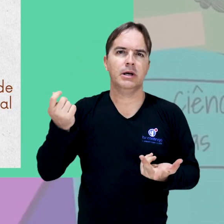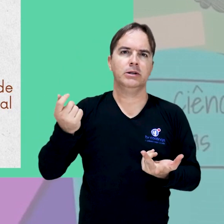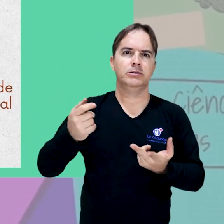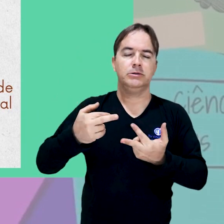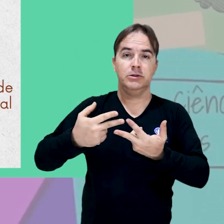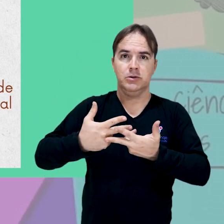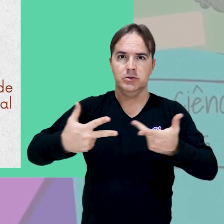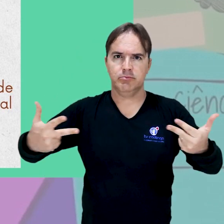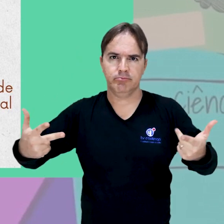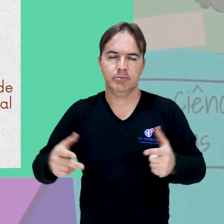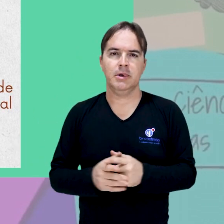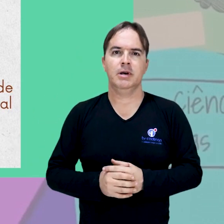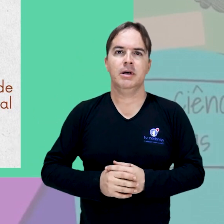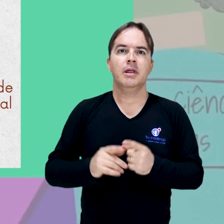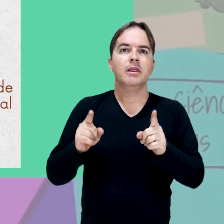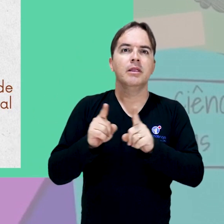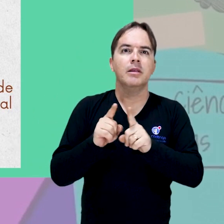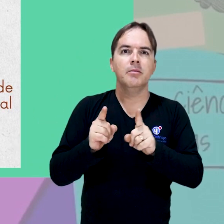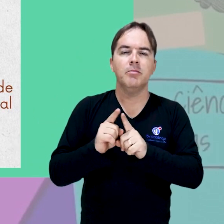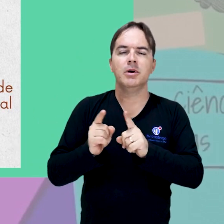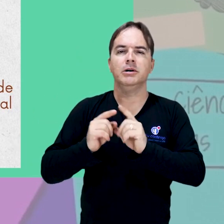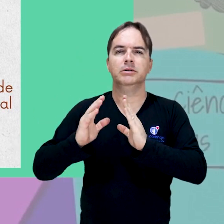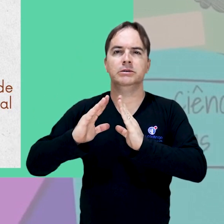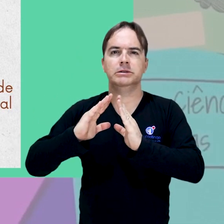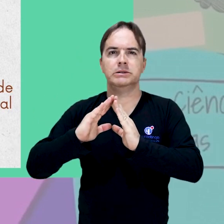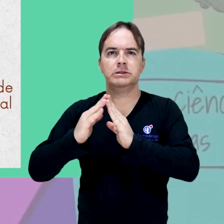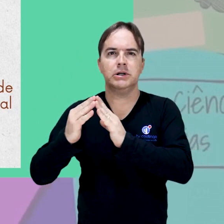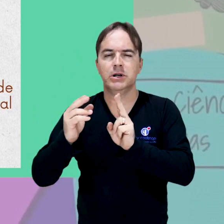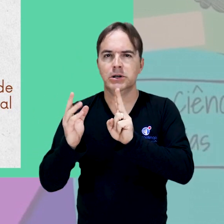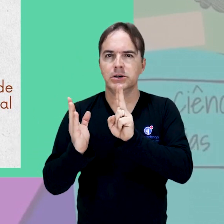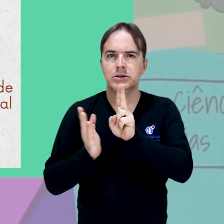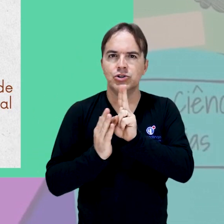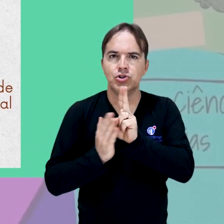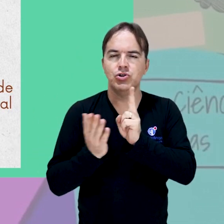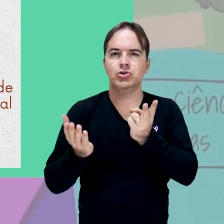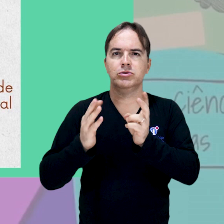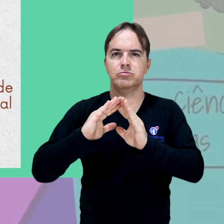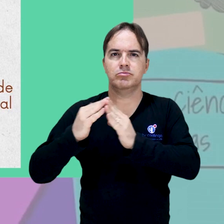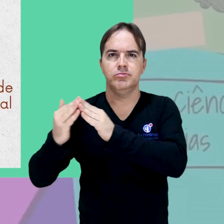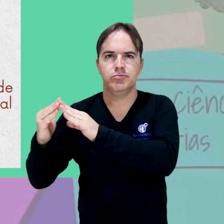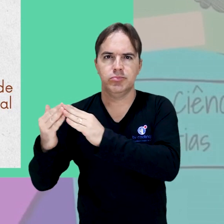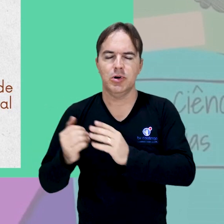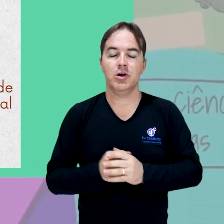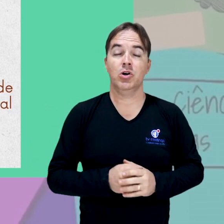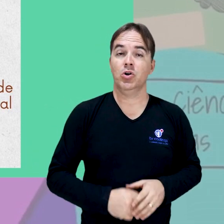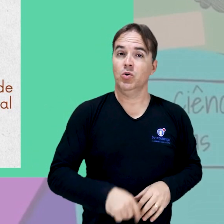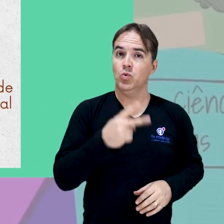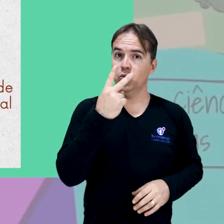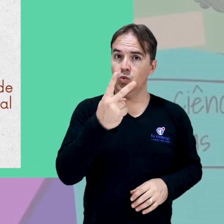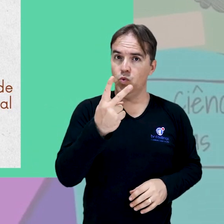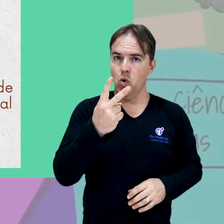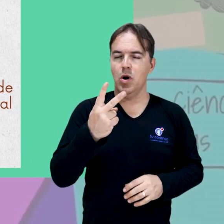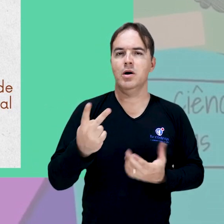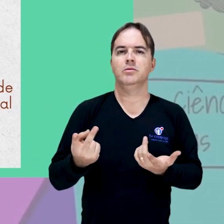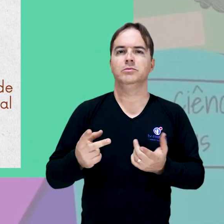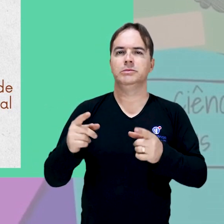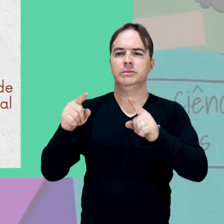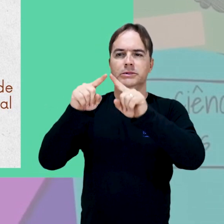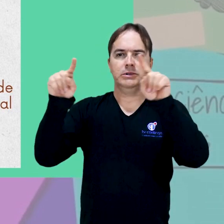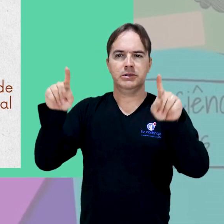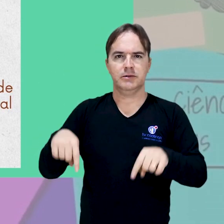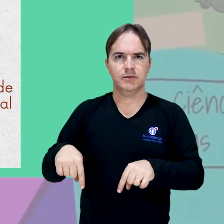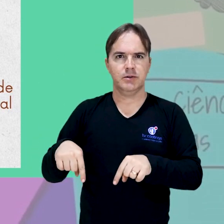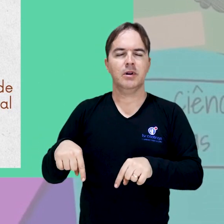quilombolas e pessoas com deficiência e duas para servidores técnicos administrativos em